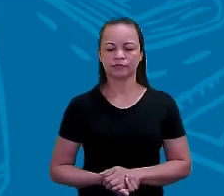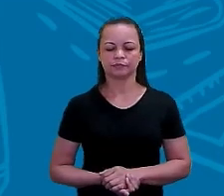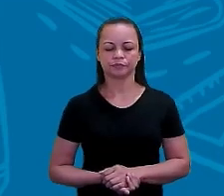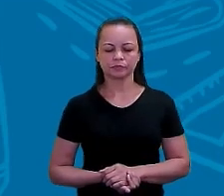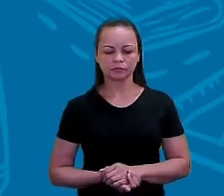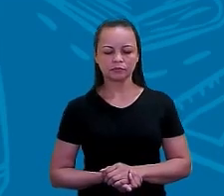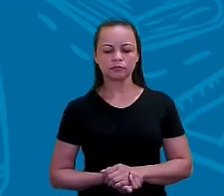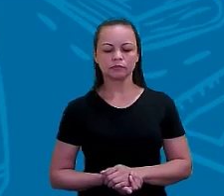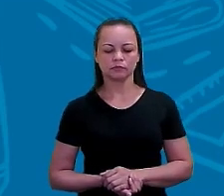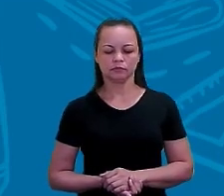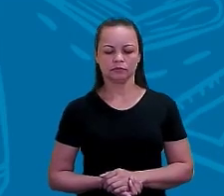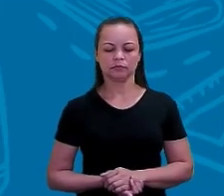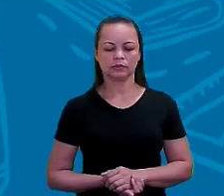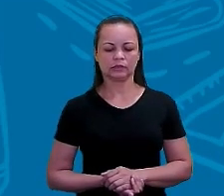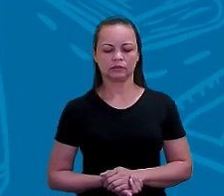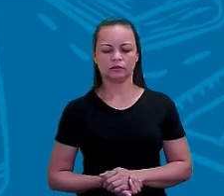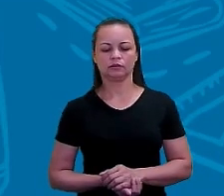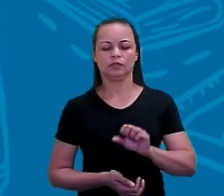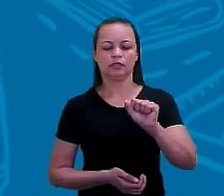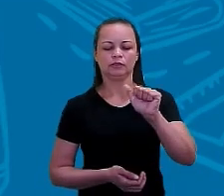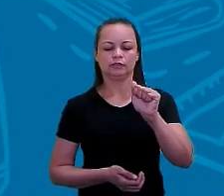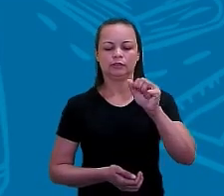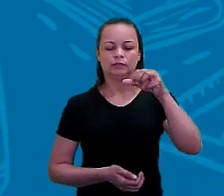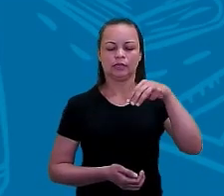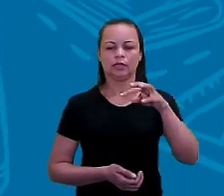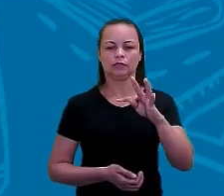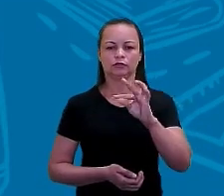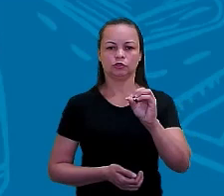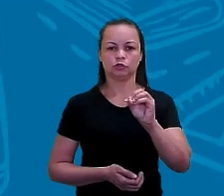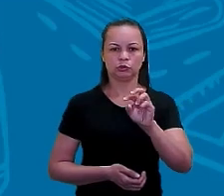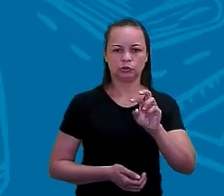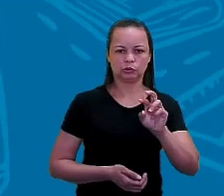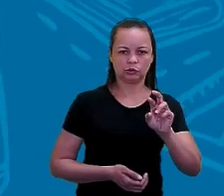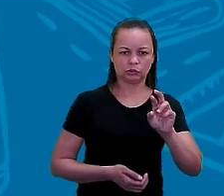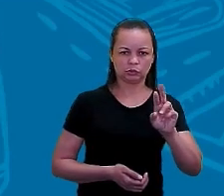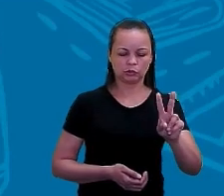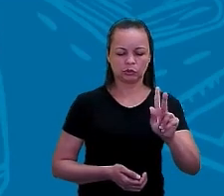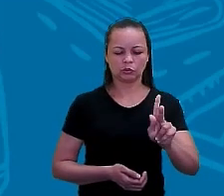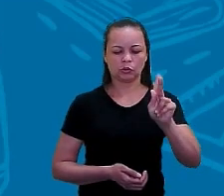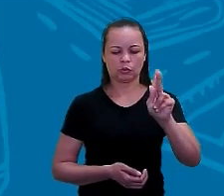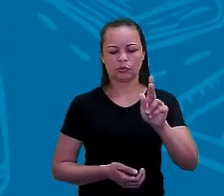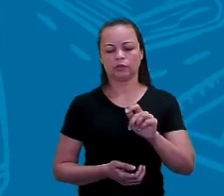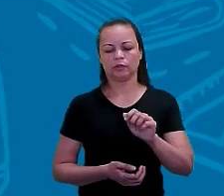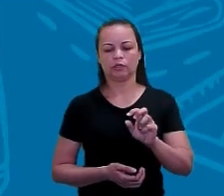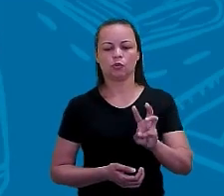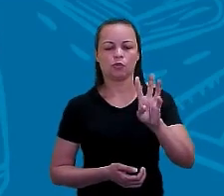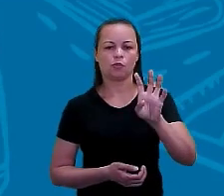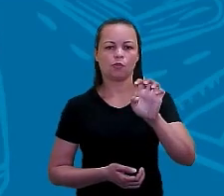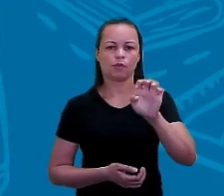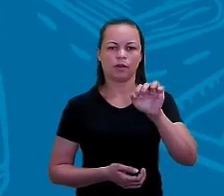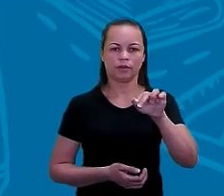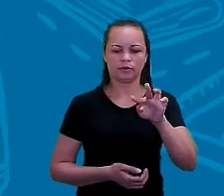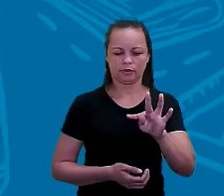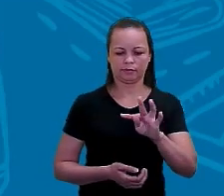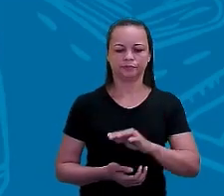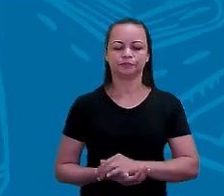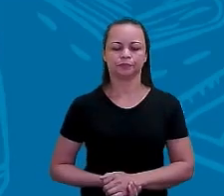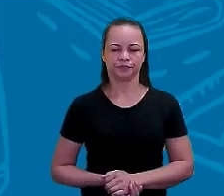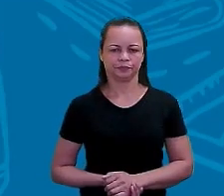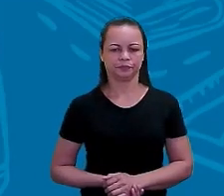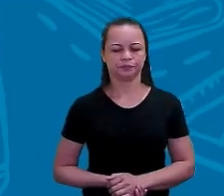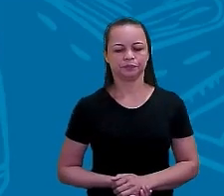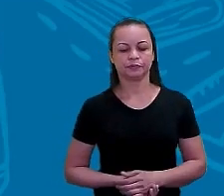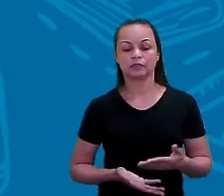See, saw. Take, took. Go, went. So, very easy?